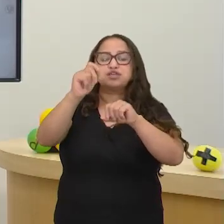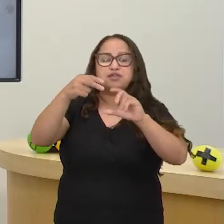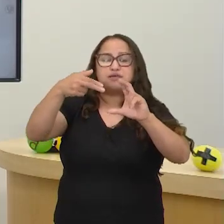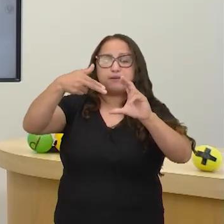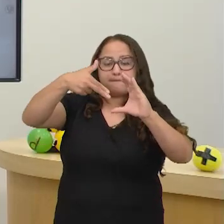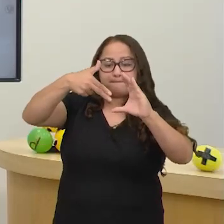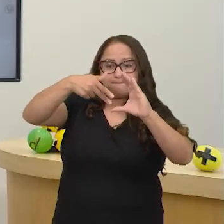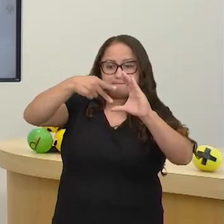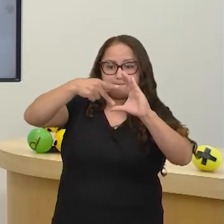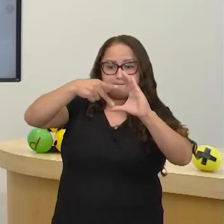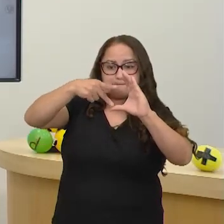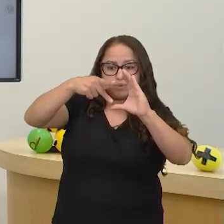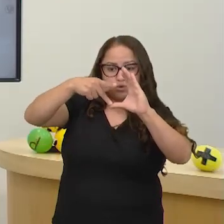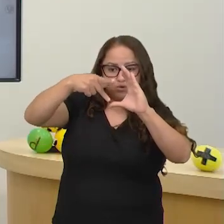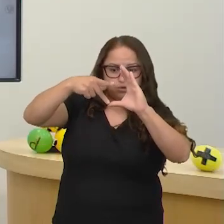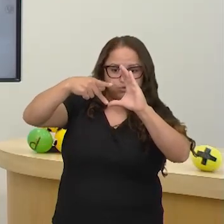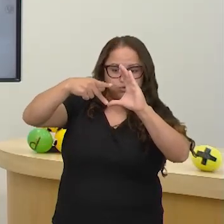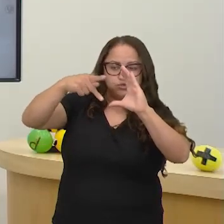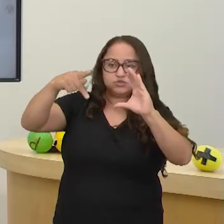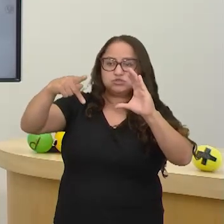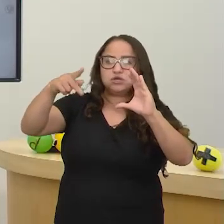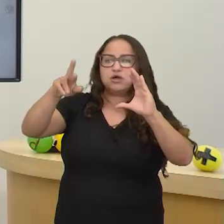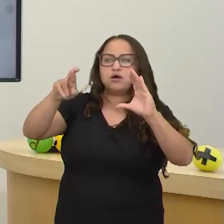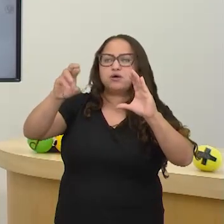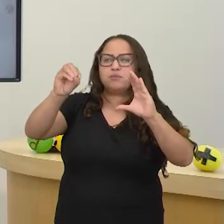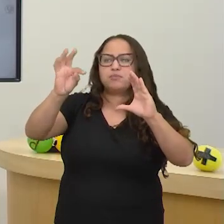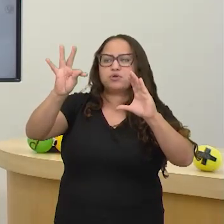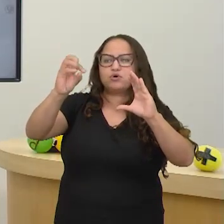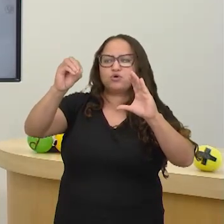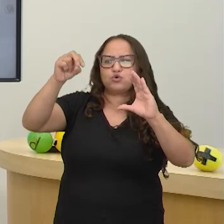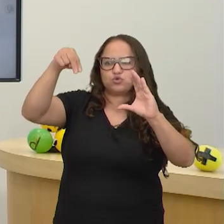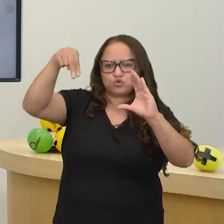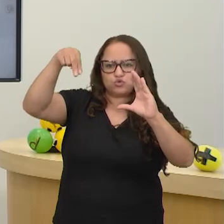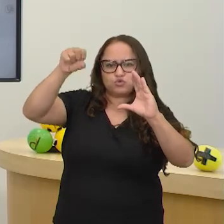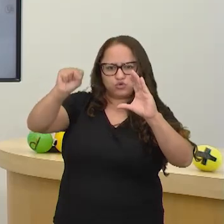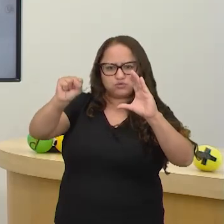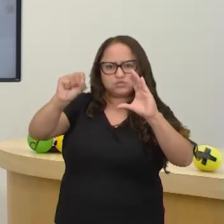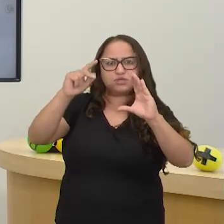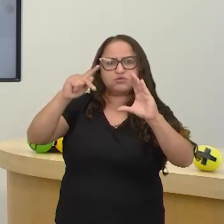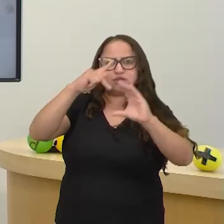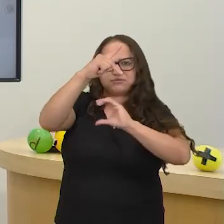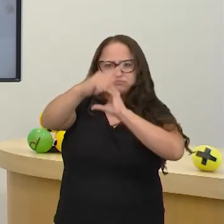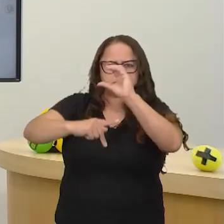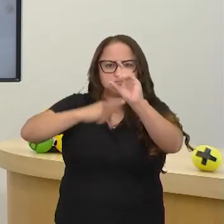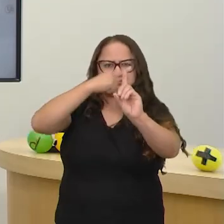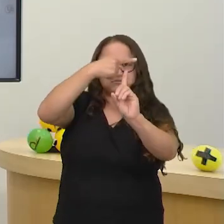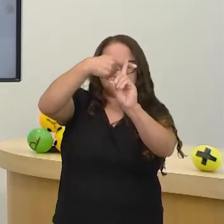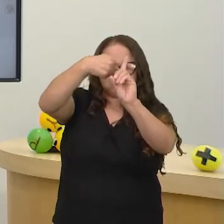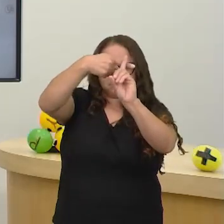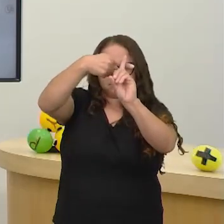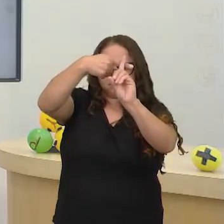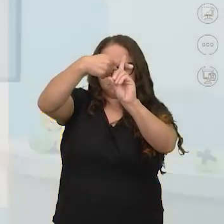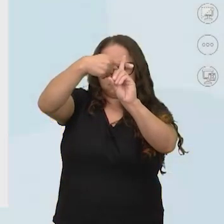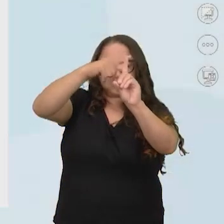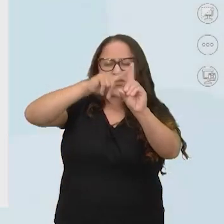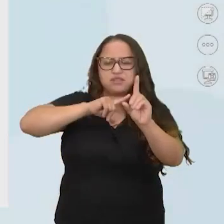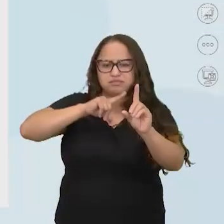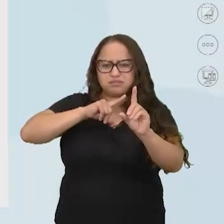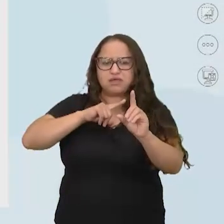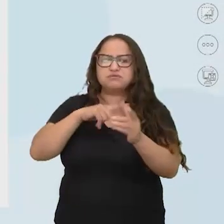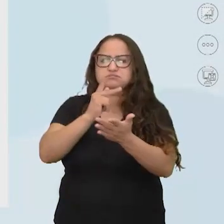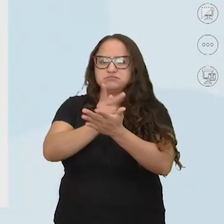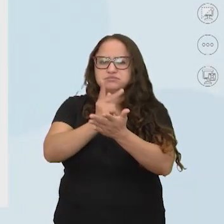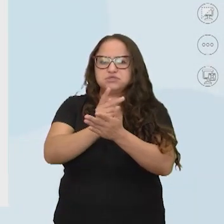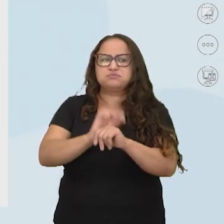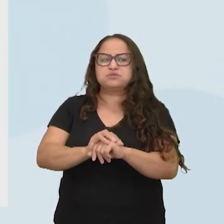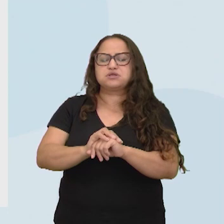nêutrons. Beleza? Os prótons são cargas do quê? Cargas positivas. Então lá você tem aqui, por exemplo, um próton, uma carga positiva.